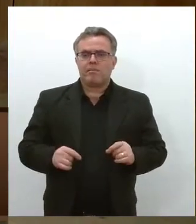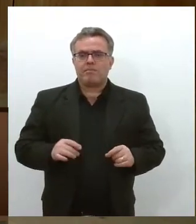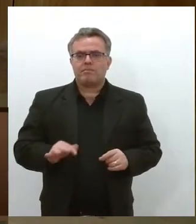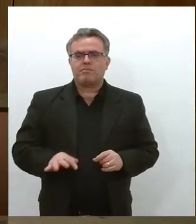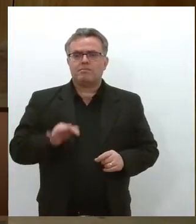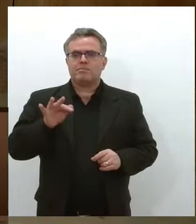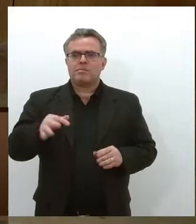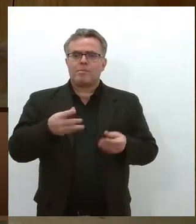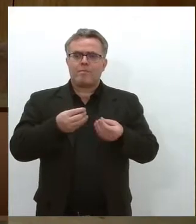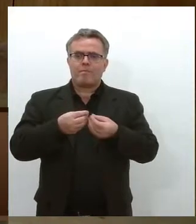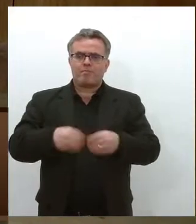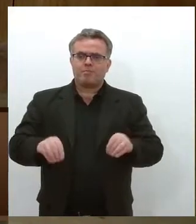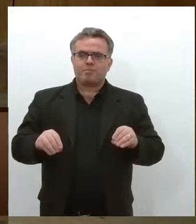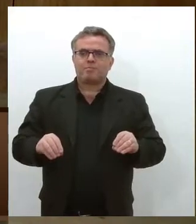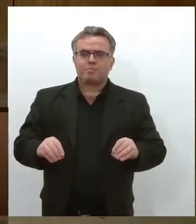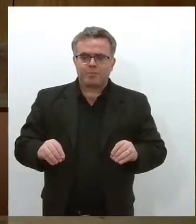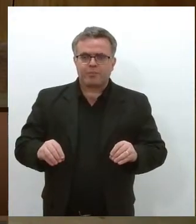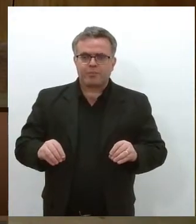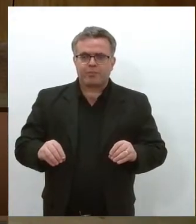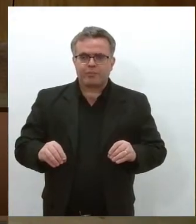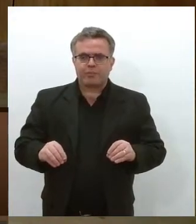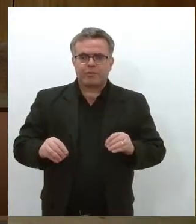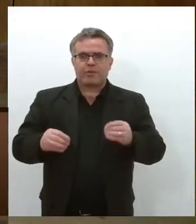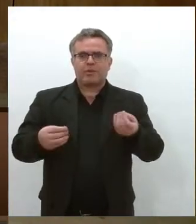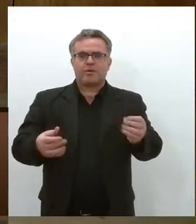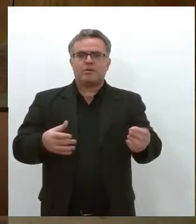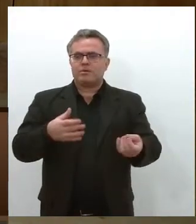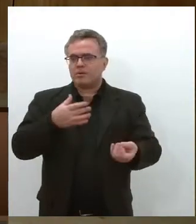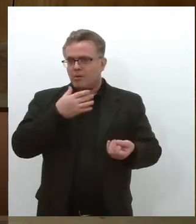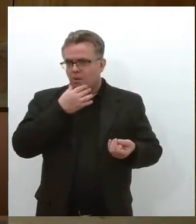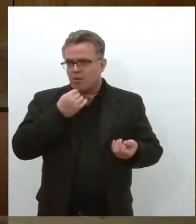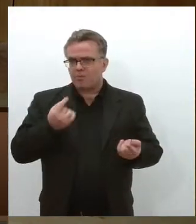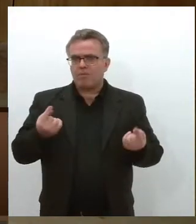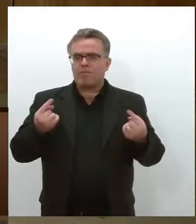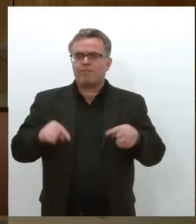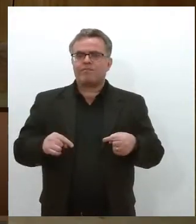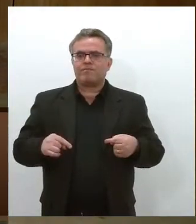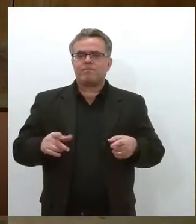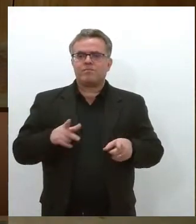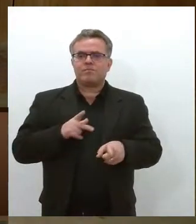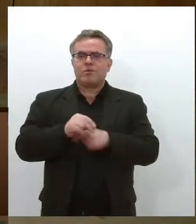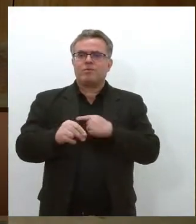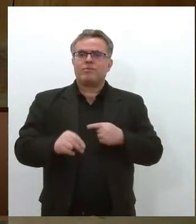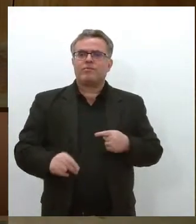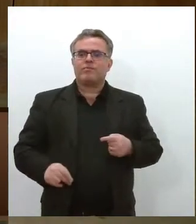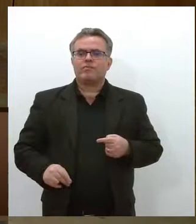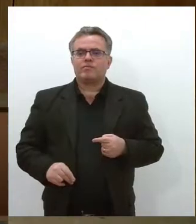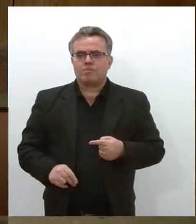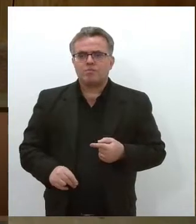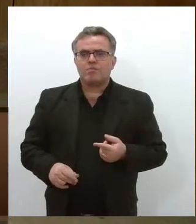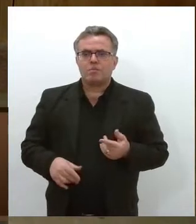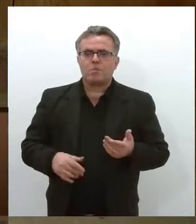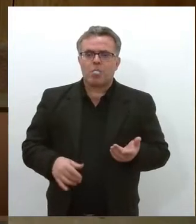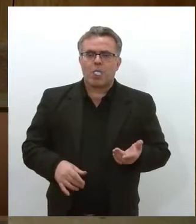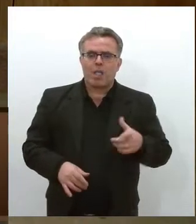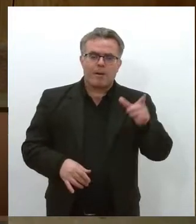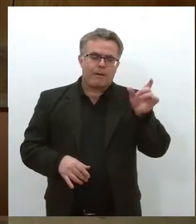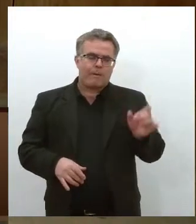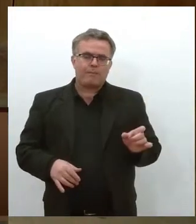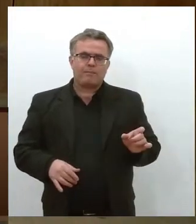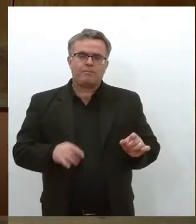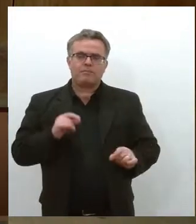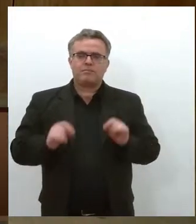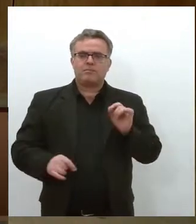temos vários exemplos pelo país de homens que entraram no processo e acabaram por excluir a mulher que estava nele, porque ele